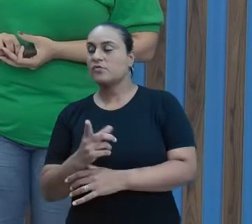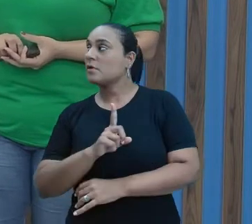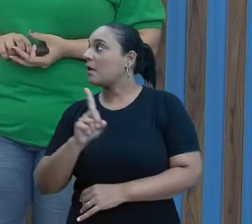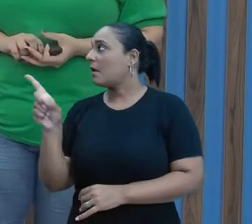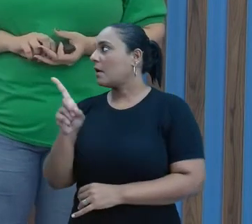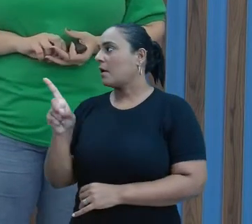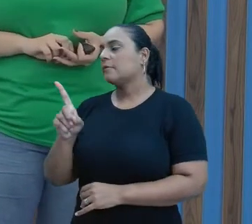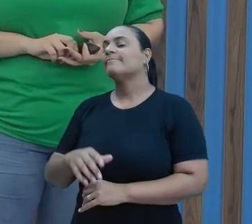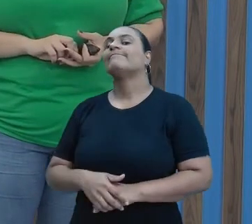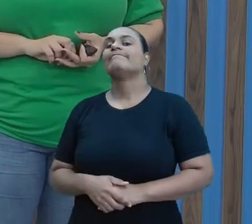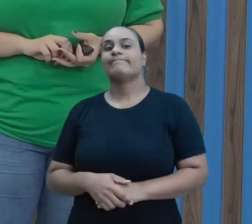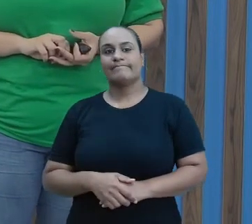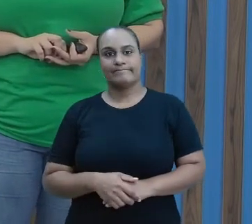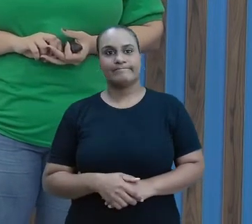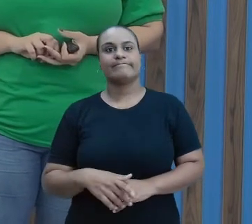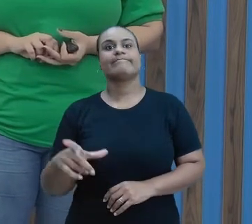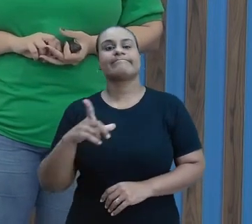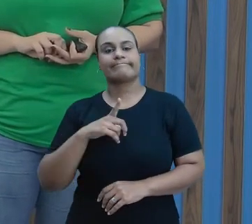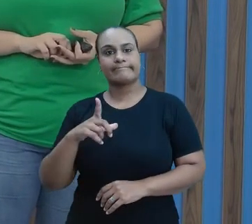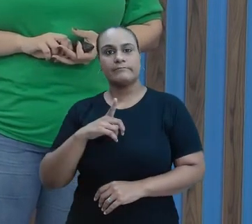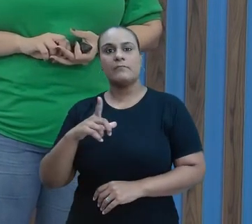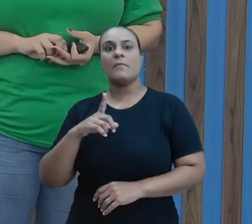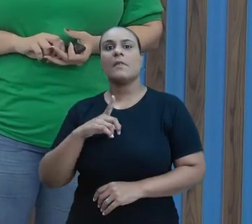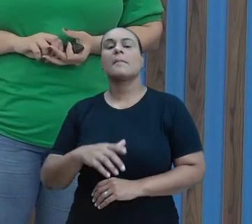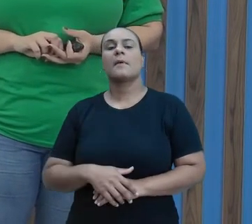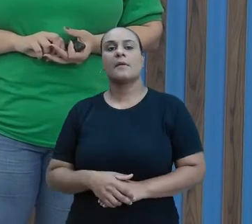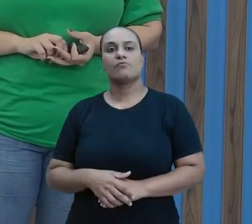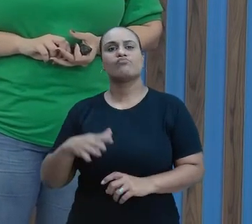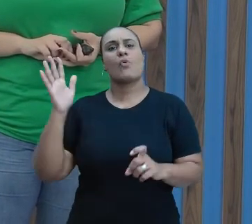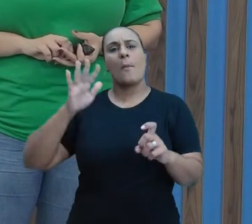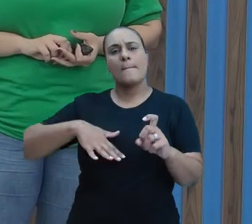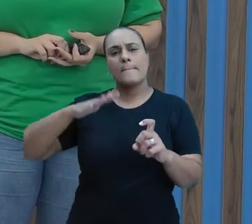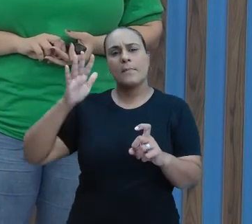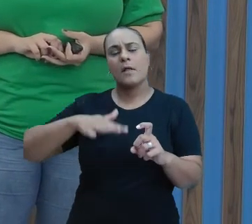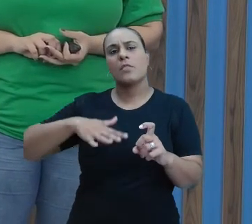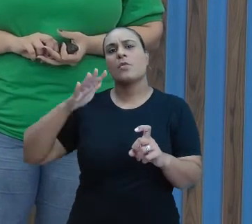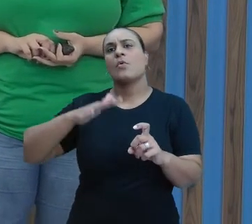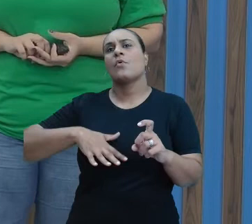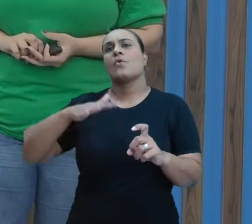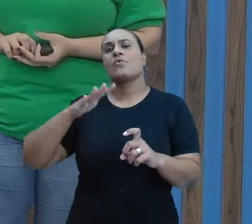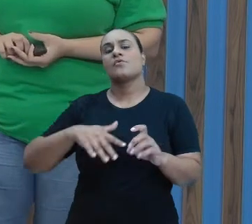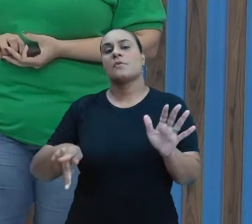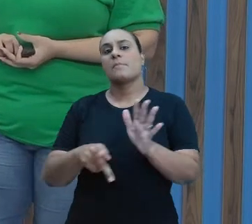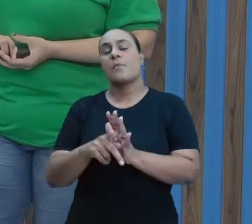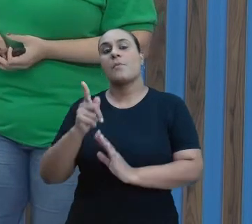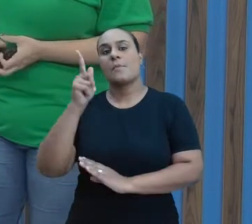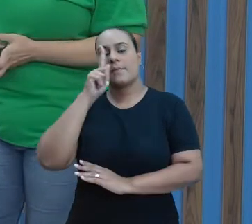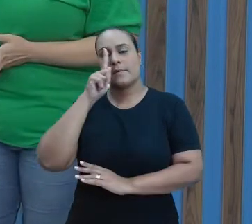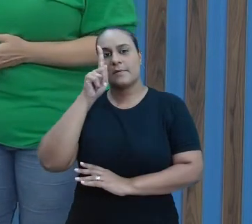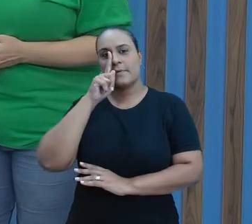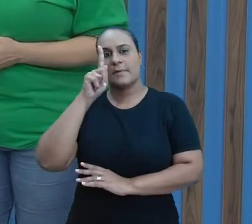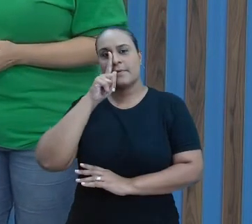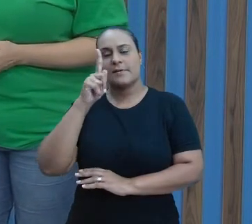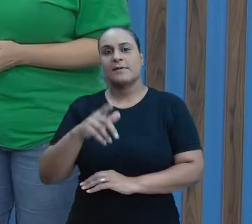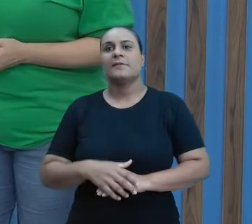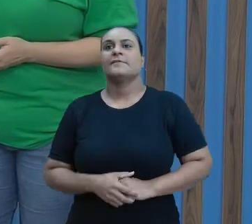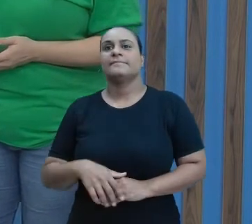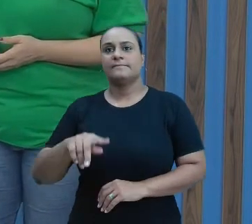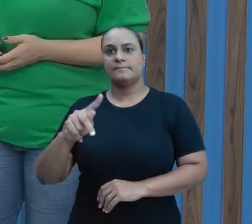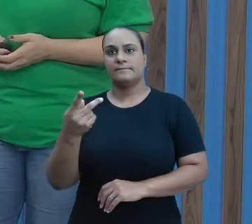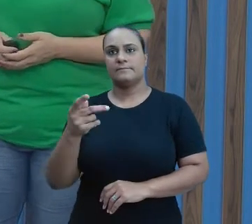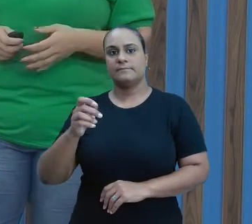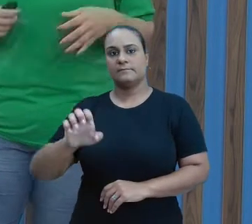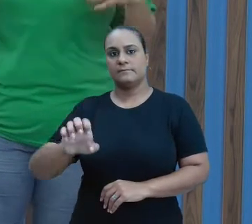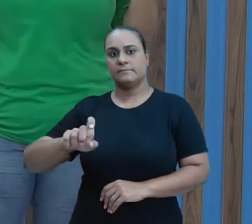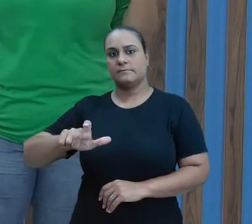a mitologia, né? Mitologia grega, né, professora? Fala muito desses deuses aí, tá certo? Então, hélios,